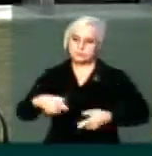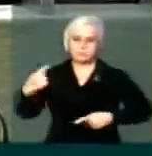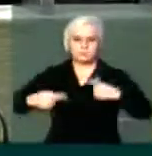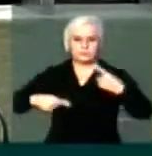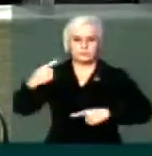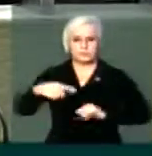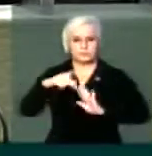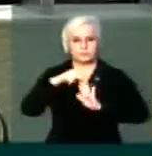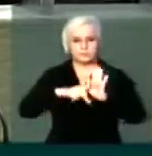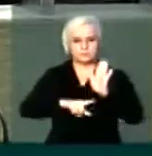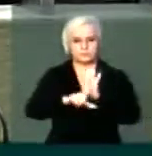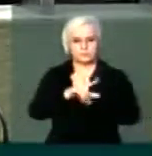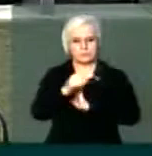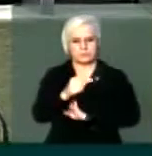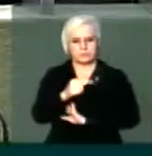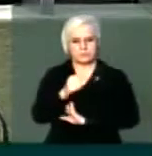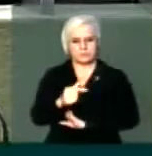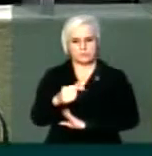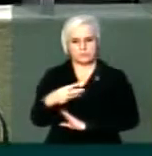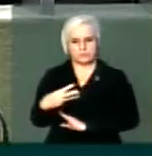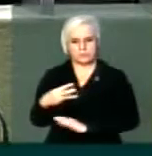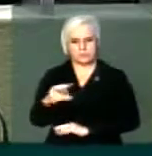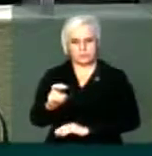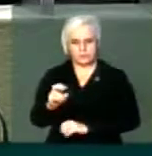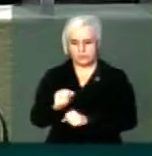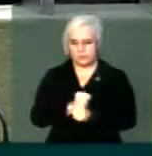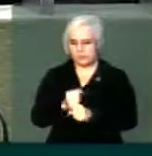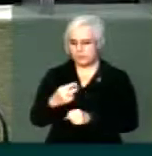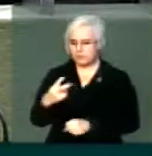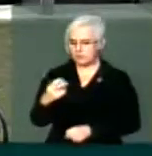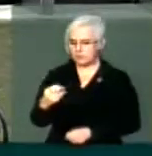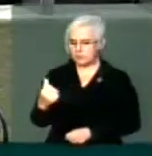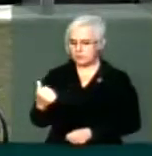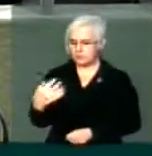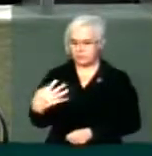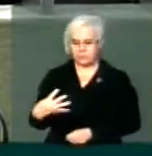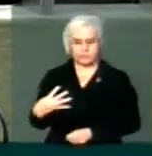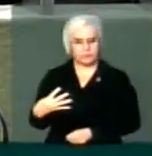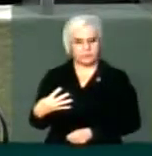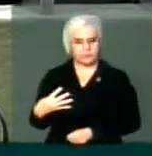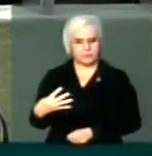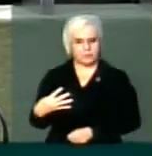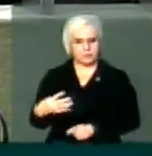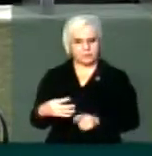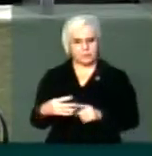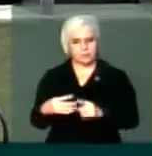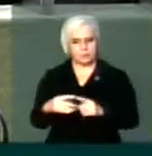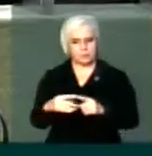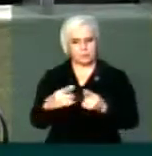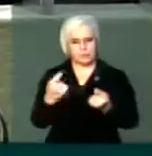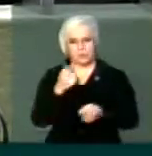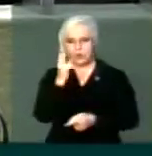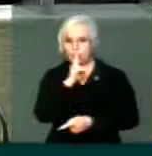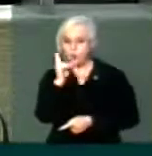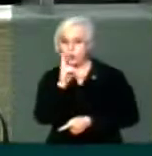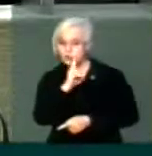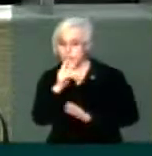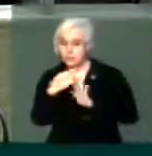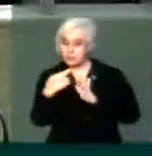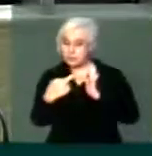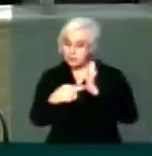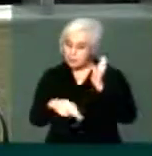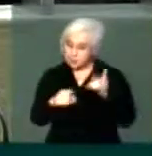do PL 7735 de 2014, sem a urgência regimental que